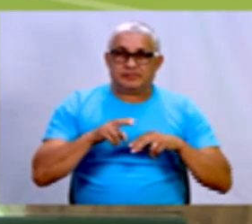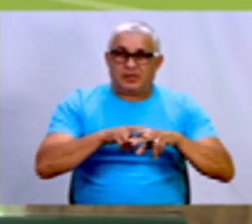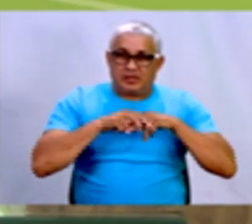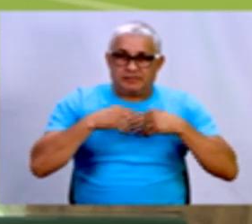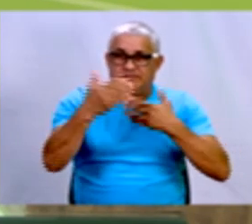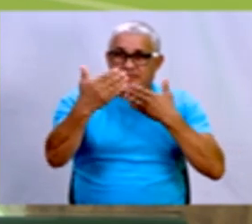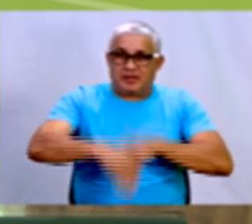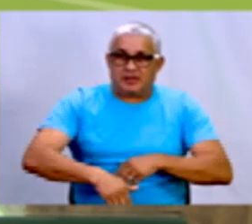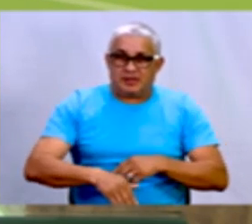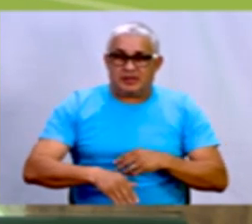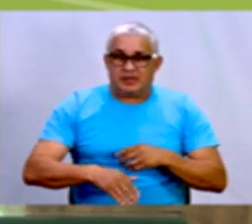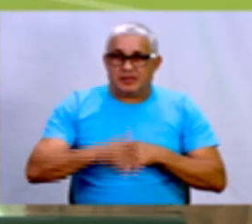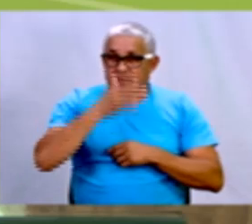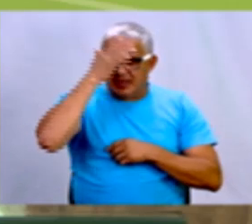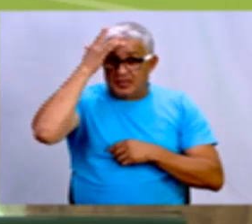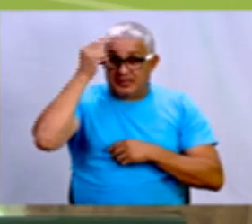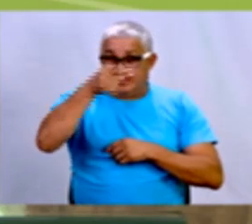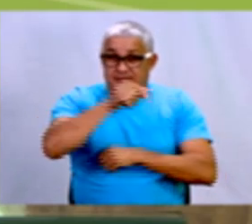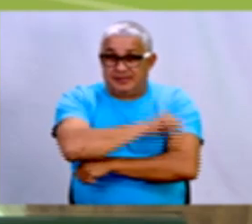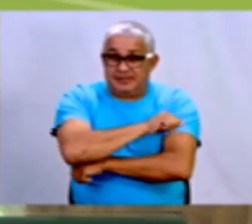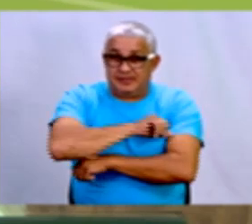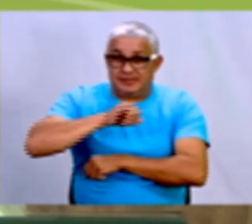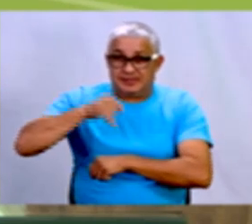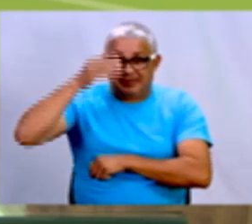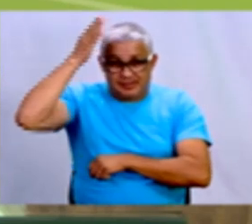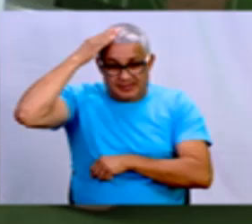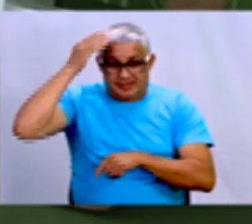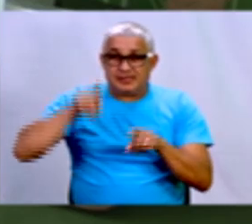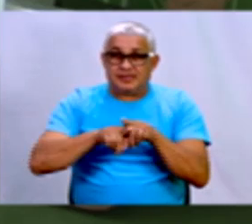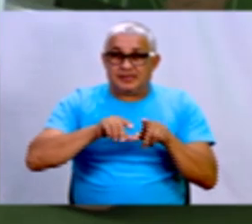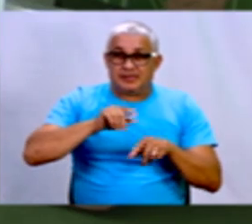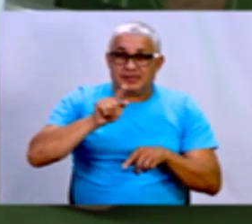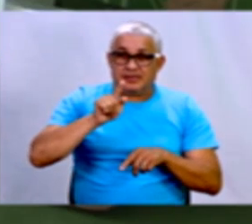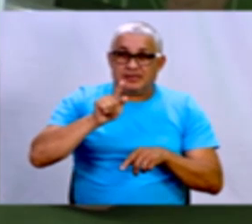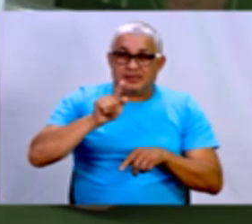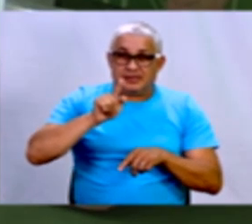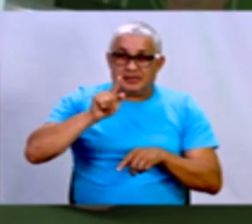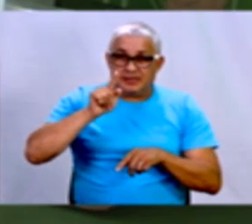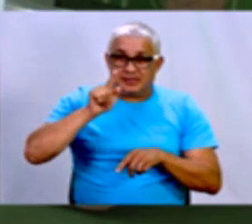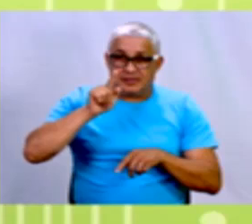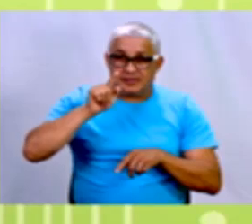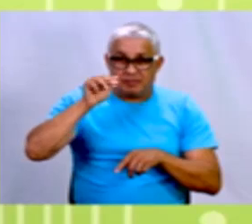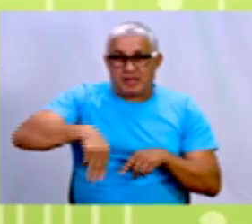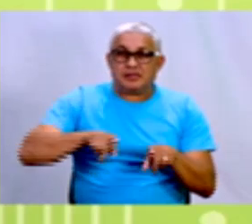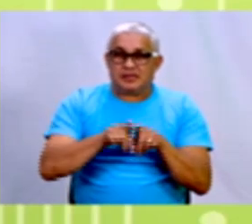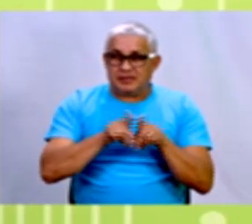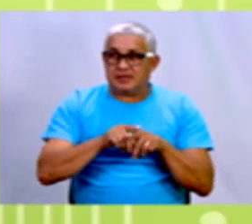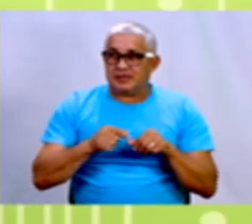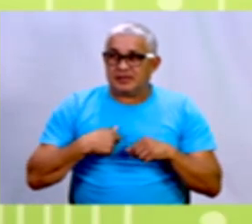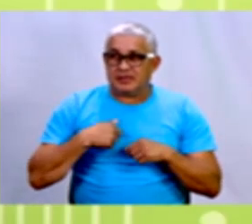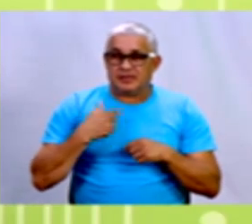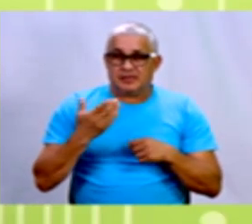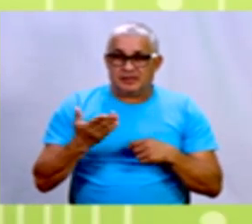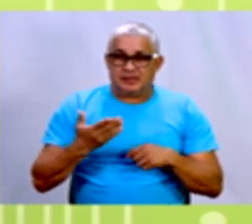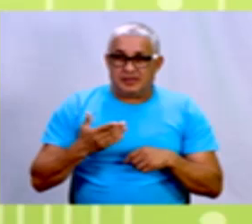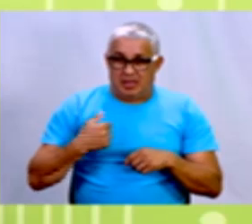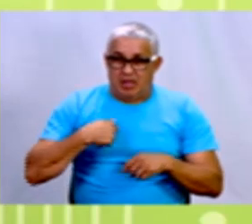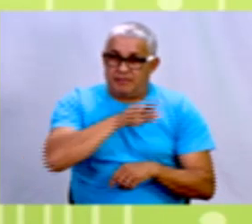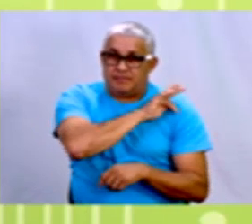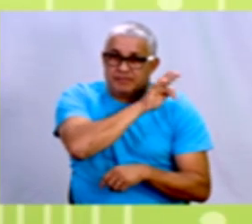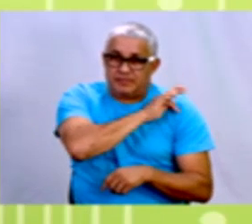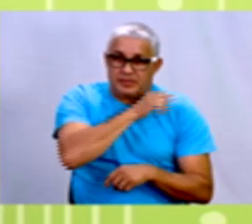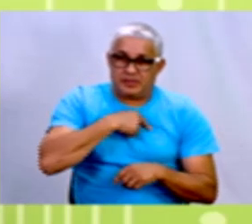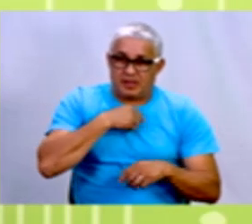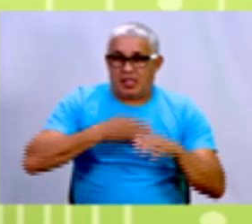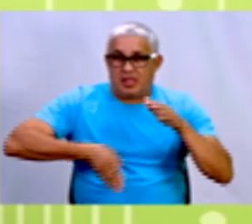prova. Pessoal de Paraná, se acalmem, Guajará. É até um exemplo que eu vou dar para vocês, mas quando eu estava fazendo a minha graduação, quando eu entrei